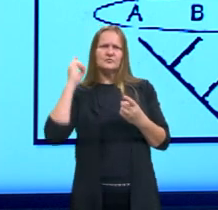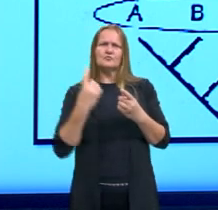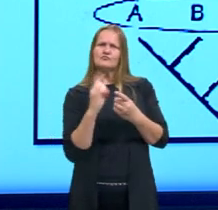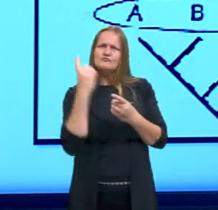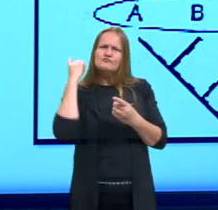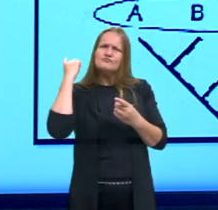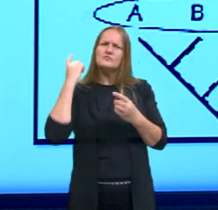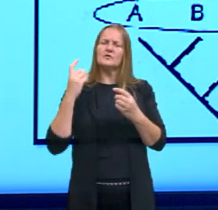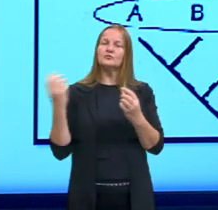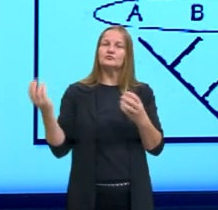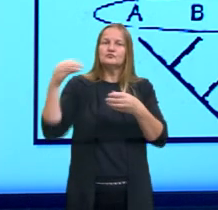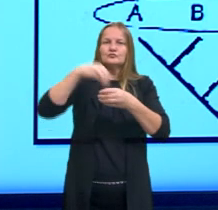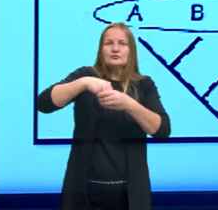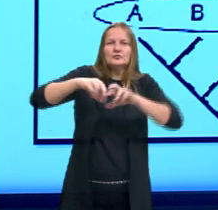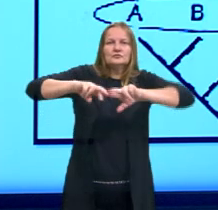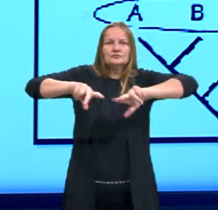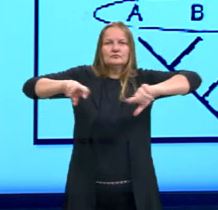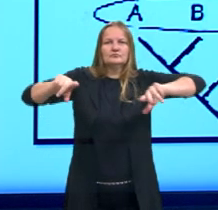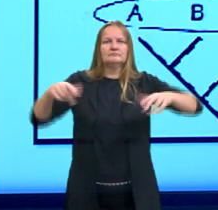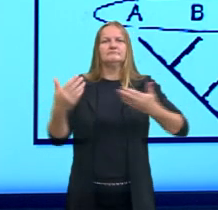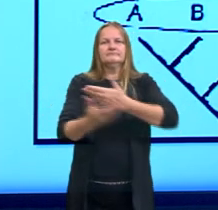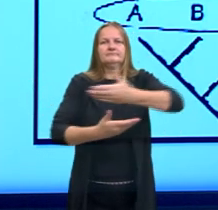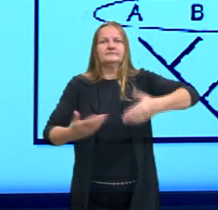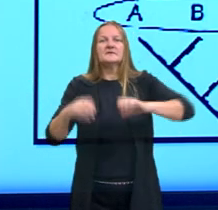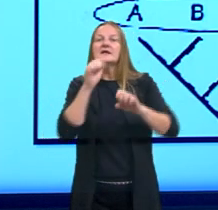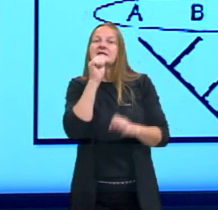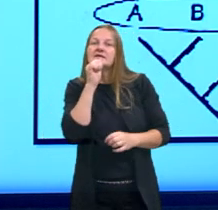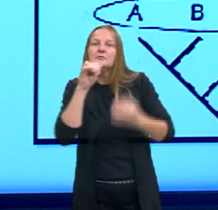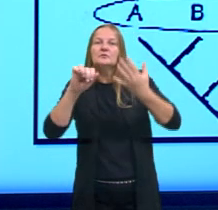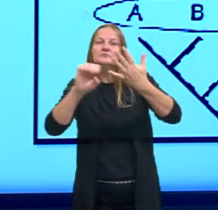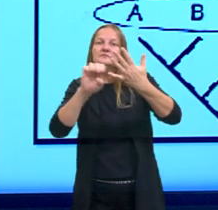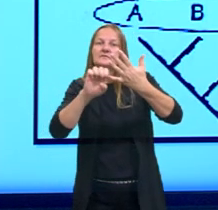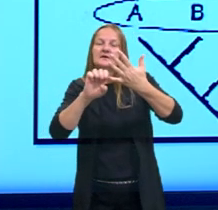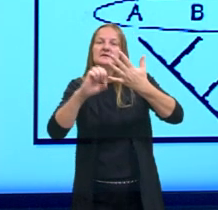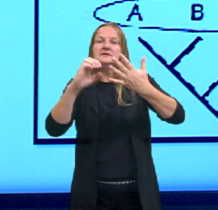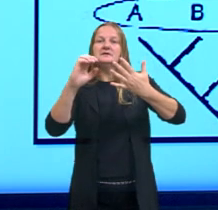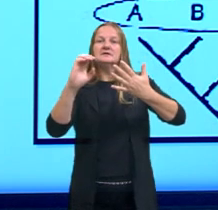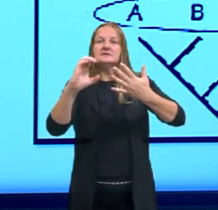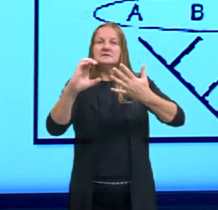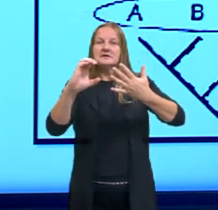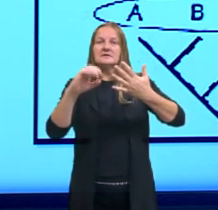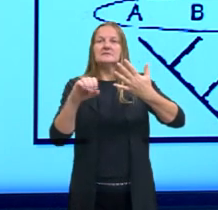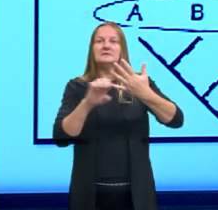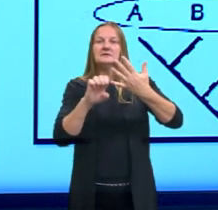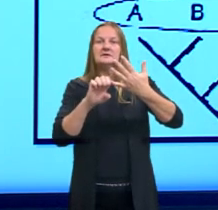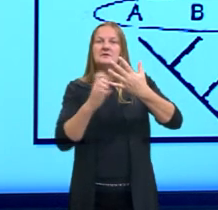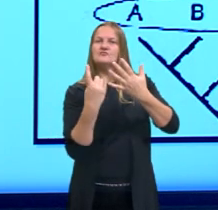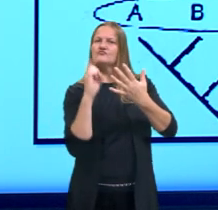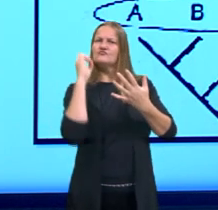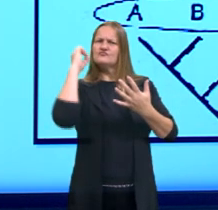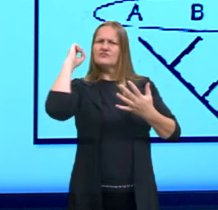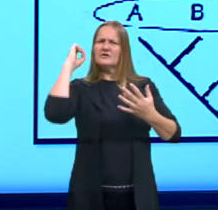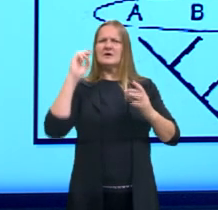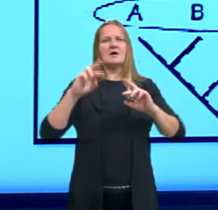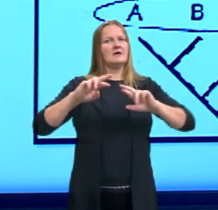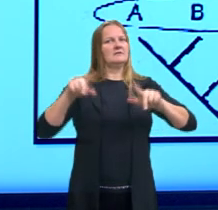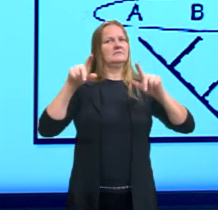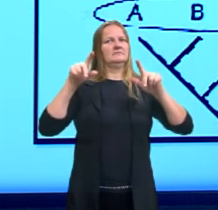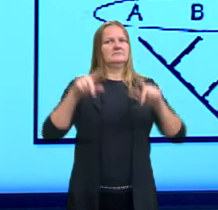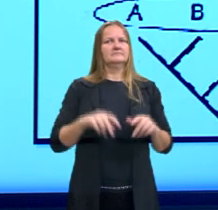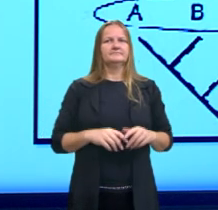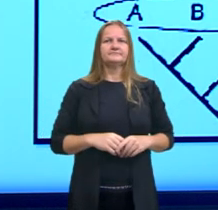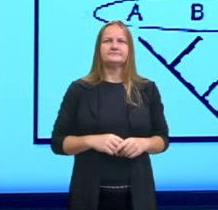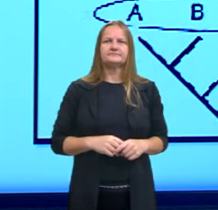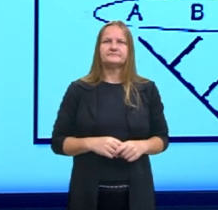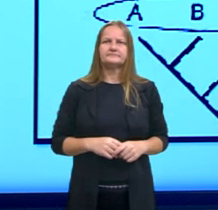comuns diferentes por exemplo a espécie b e as espécies É ela tem uns strass comuns diferentes as